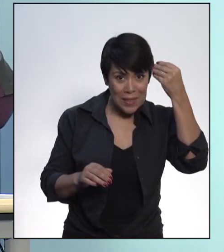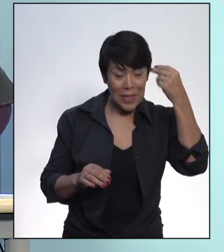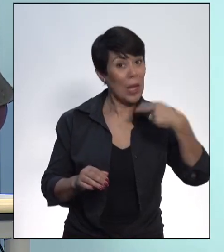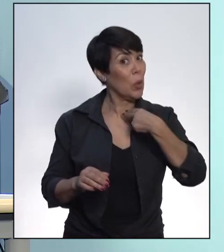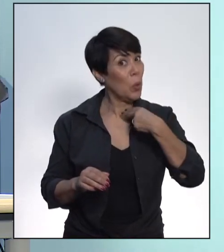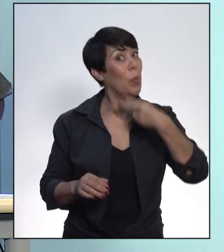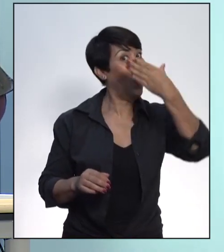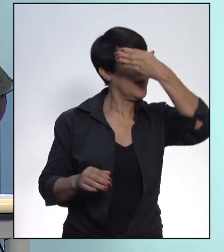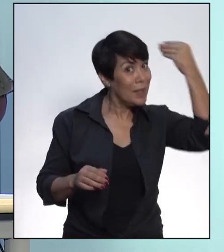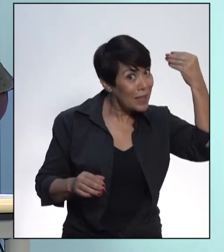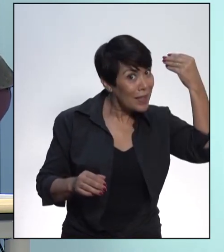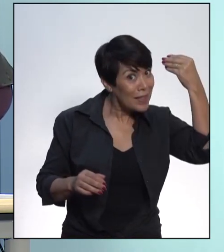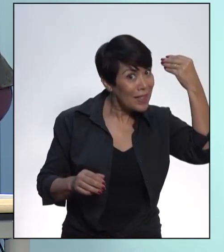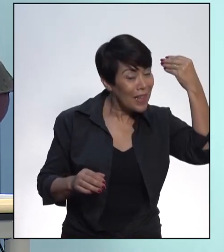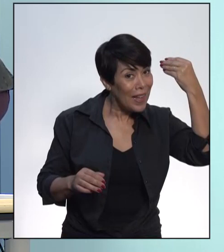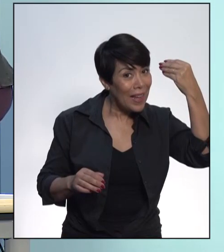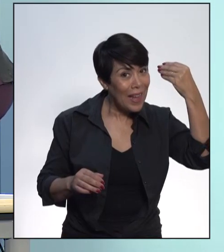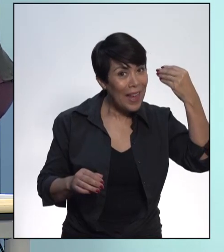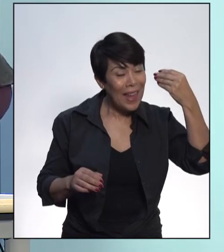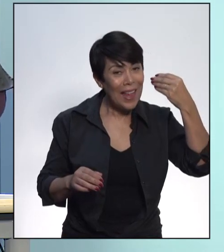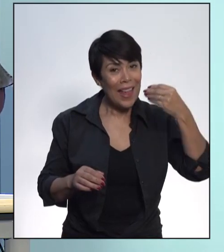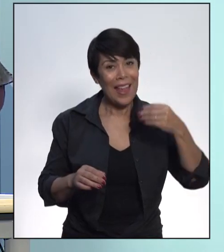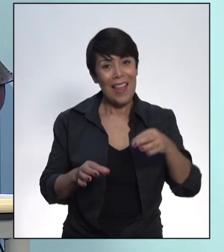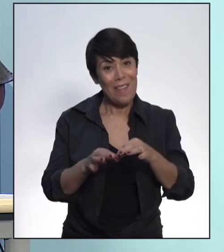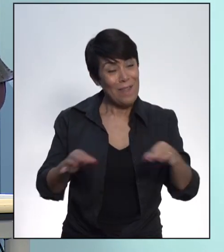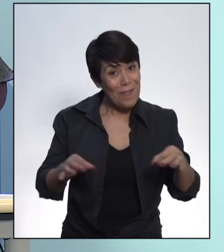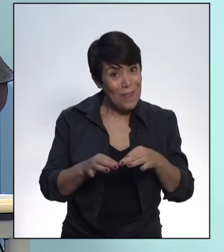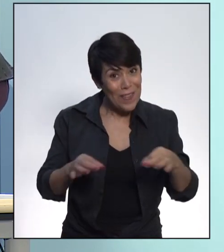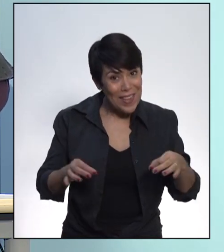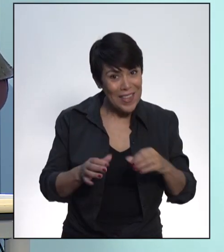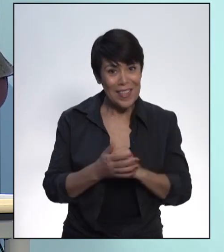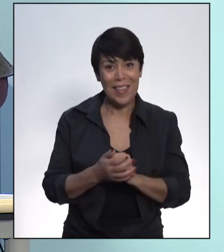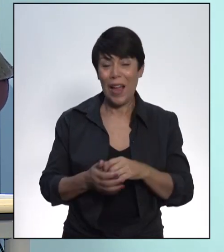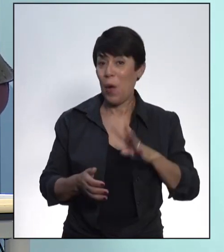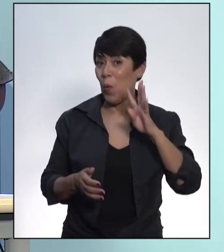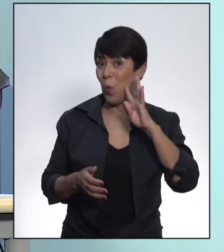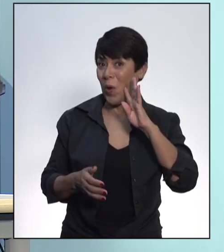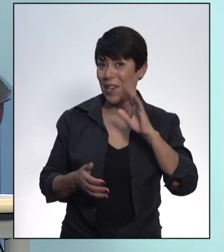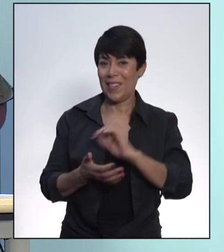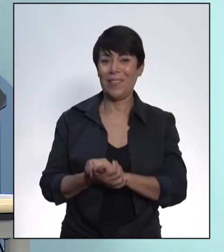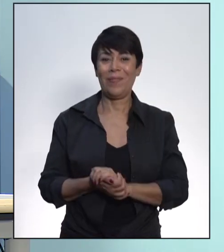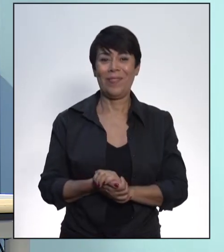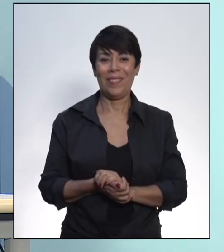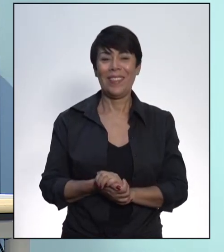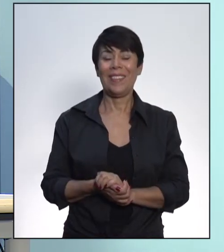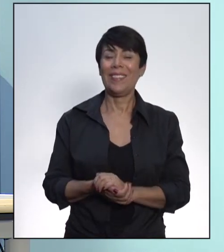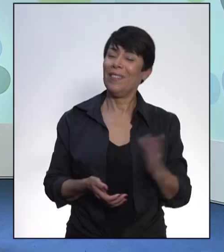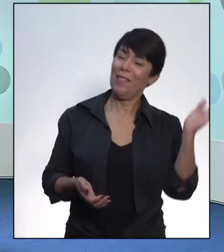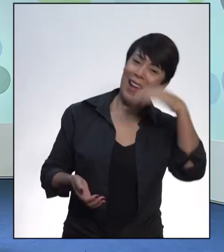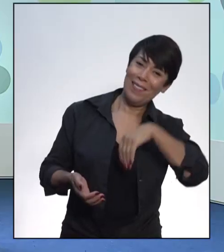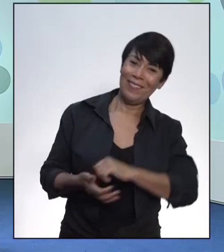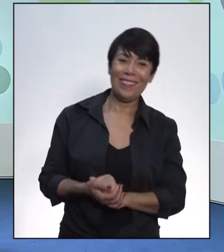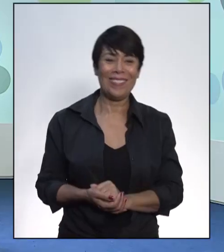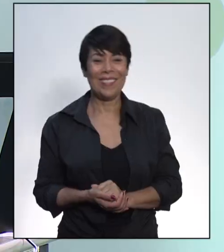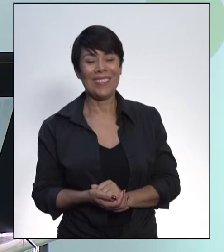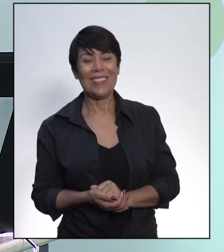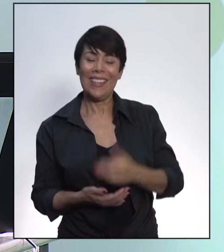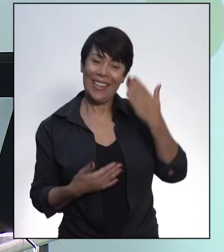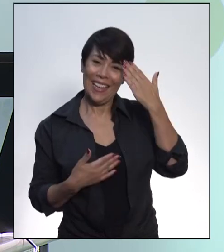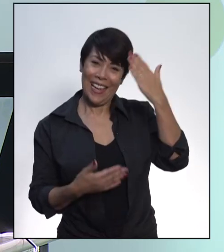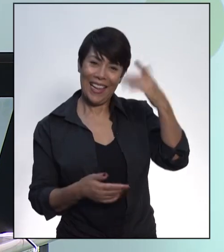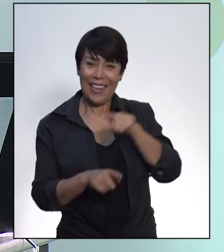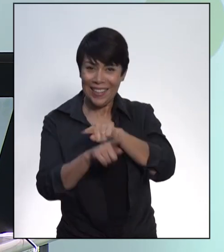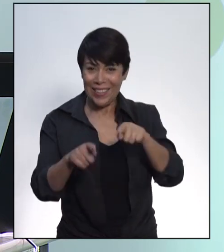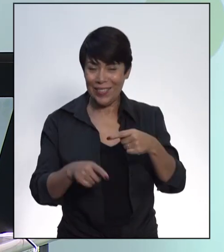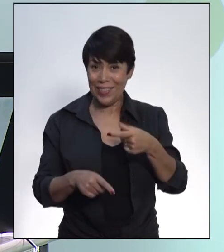não esqueçam a aula de física, cinemática lá em quarta-feira. E o Jonas aí, vamos embora. Beleza, agradeço a presença